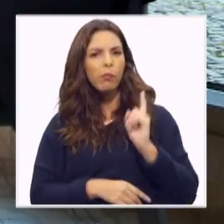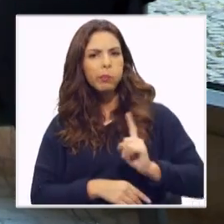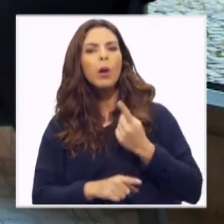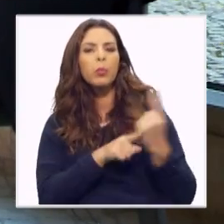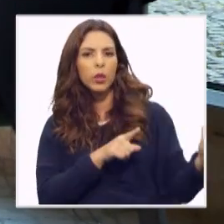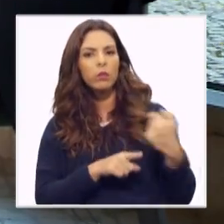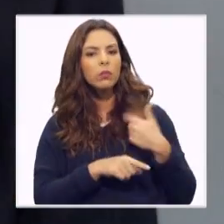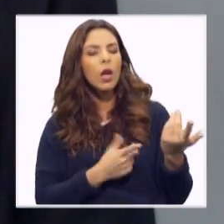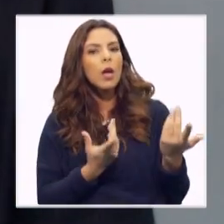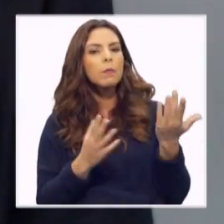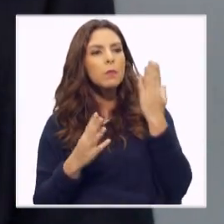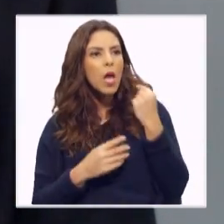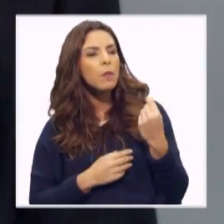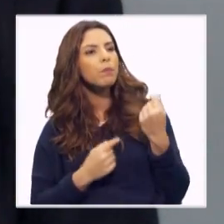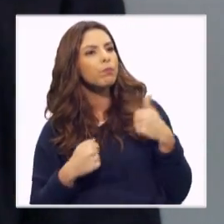comum? Porque